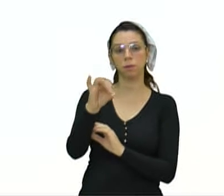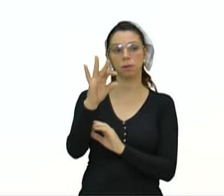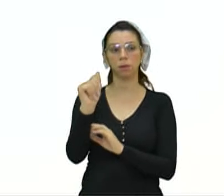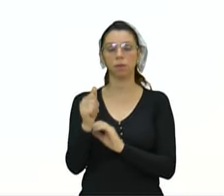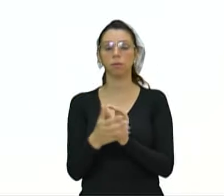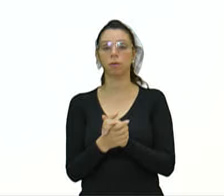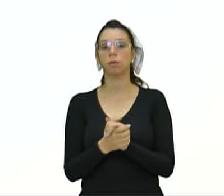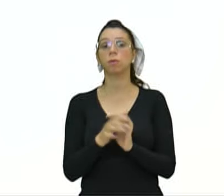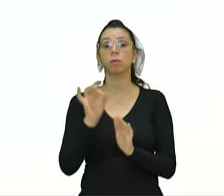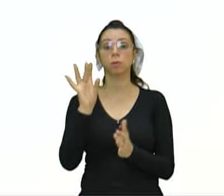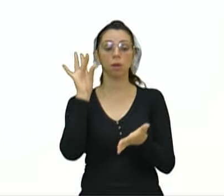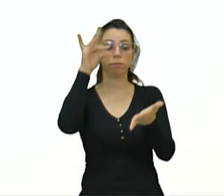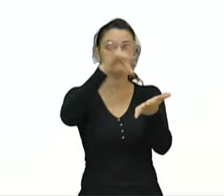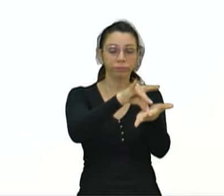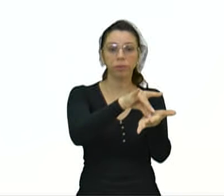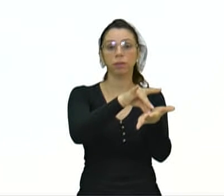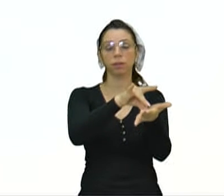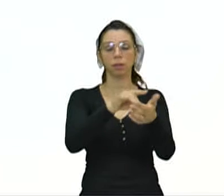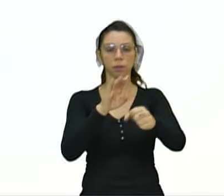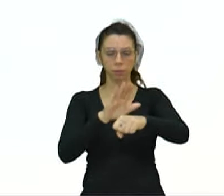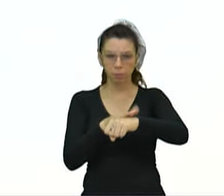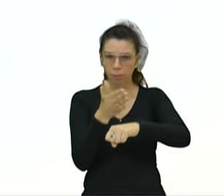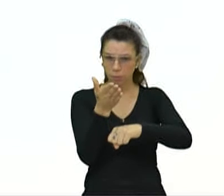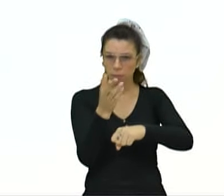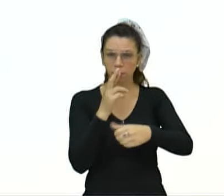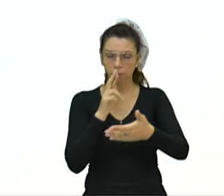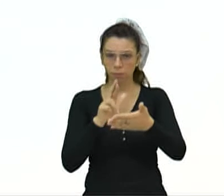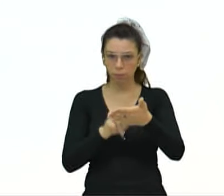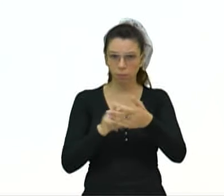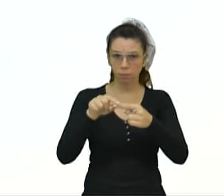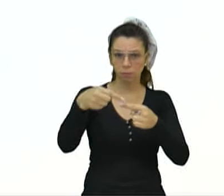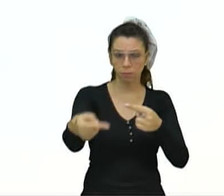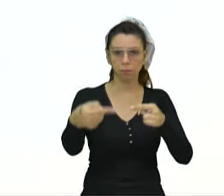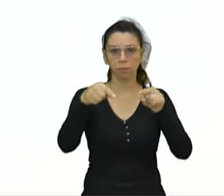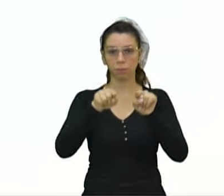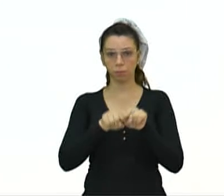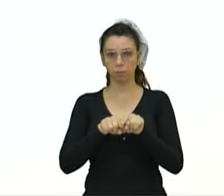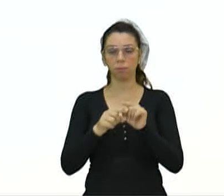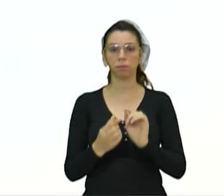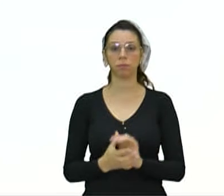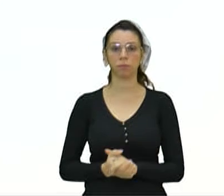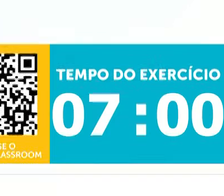afirmações verdadeiras. Vamos dar um tempinho aí para vocês pensarem e já voltamos.